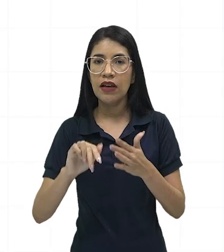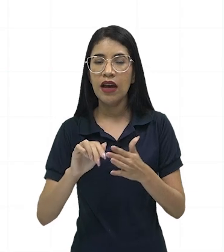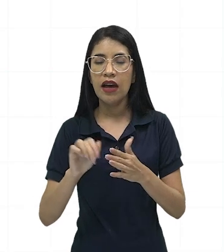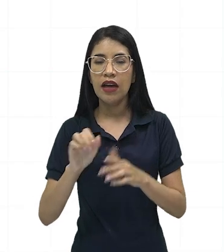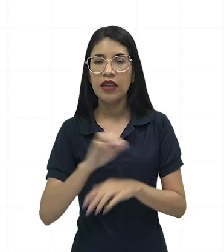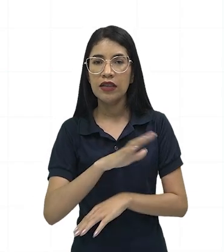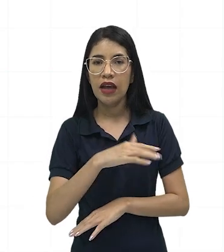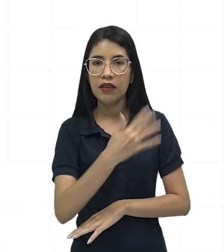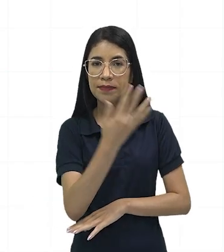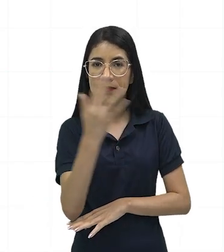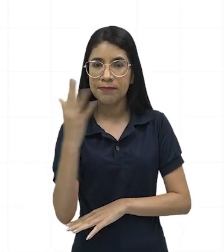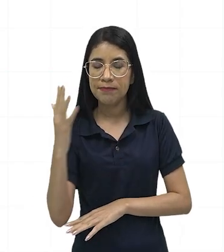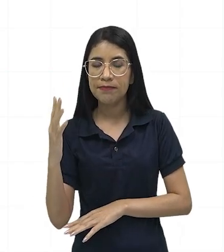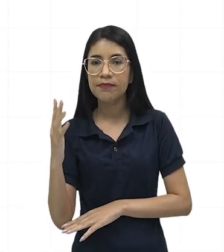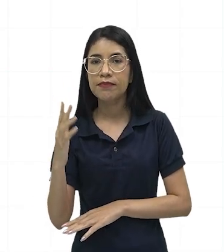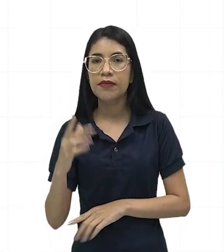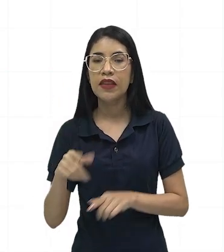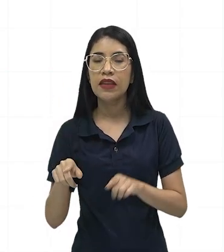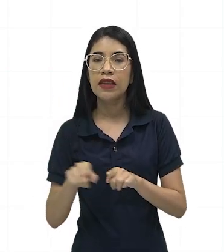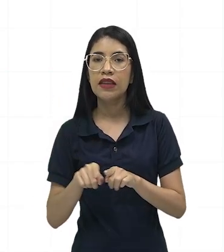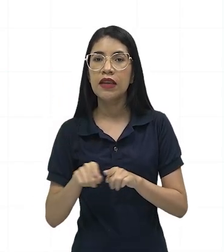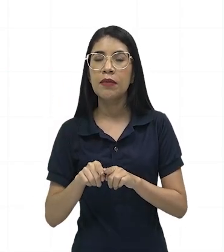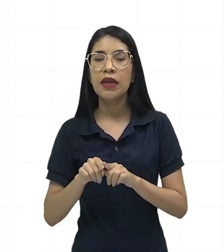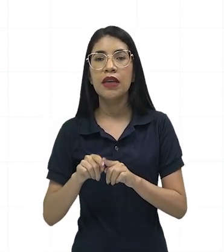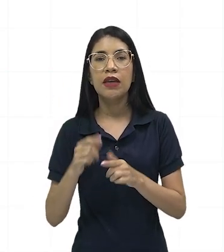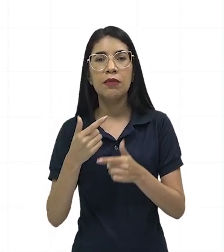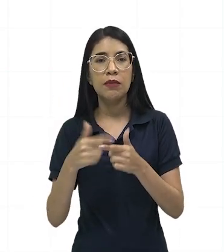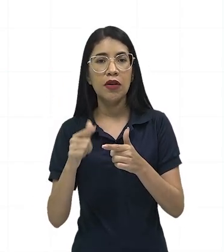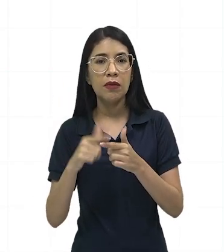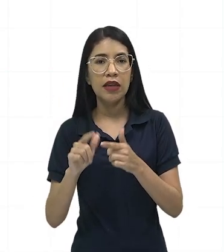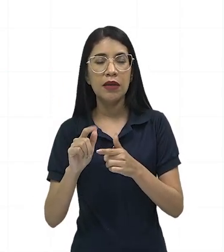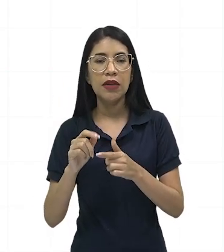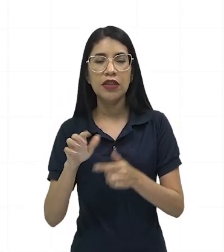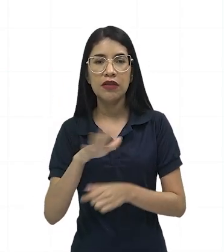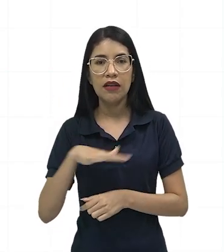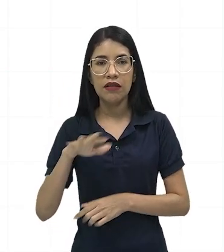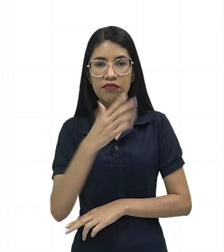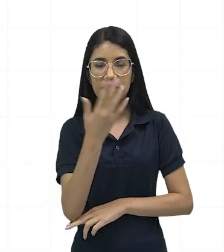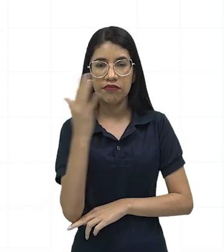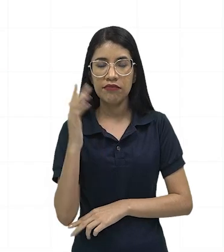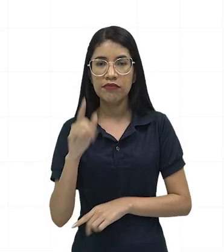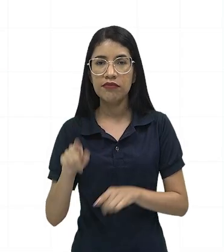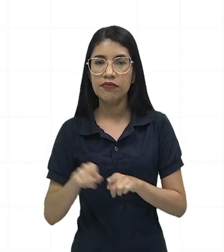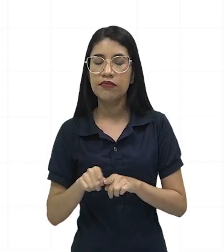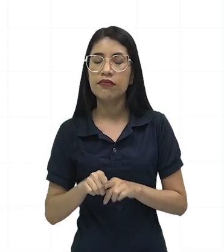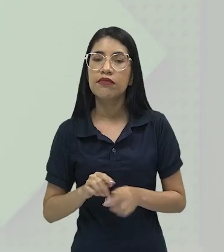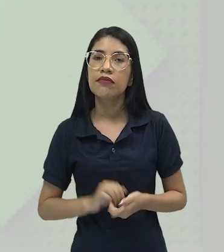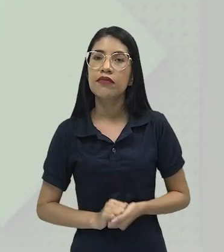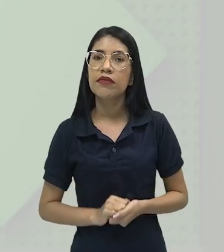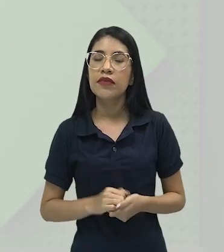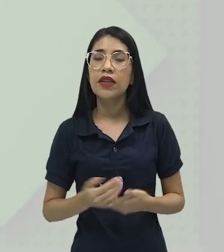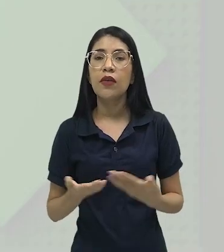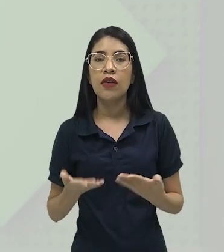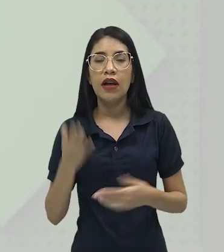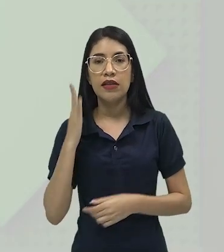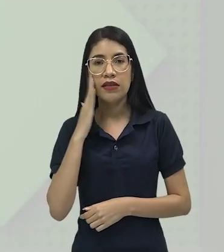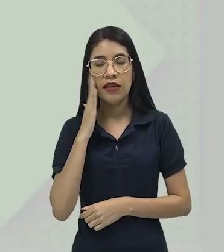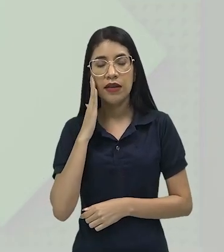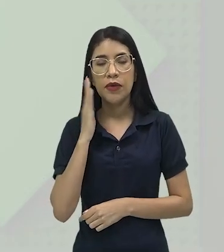paisagem natural e graves problemas ambientais, né, gente? Então, hoje a gente